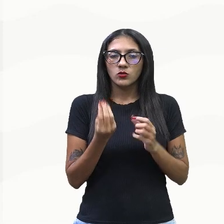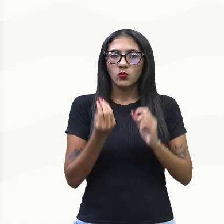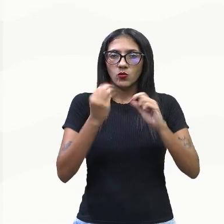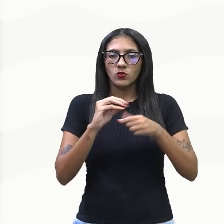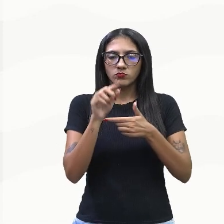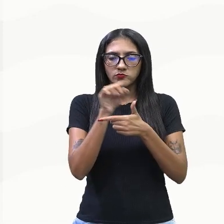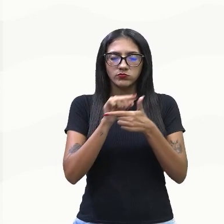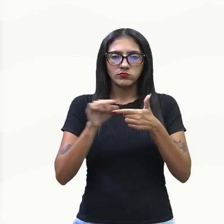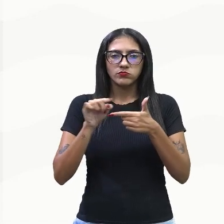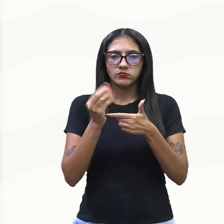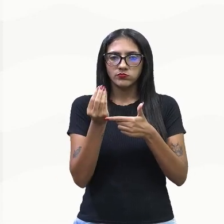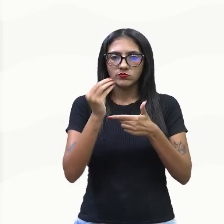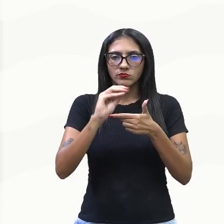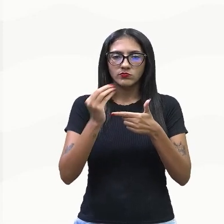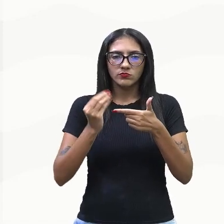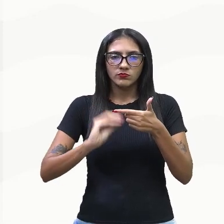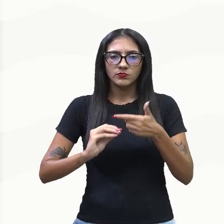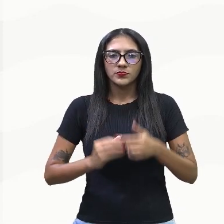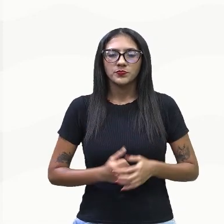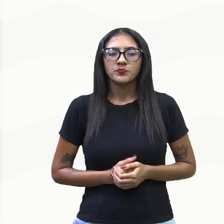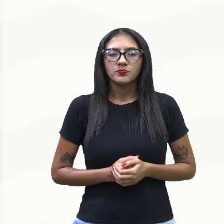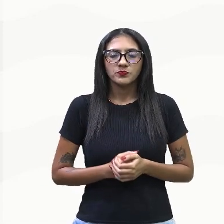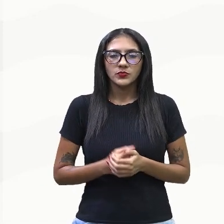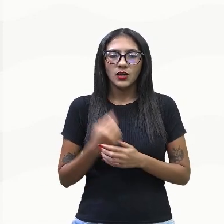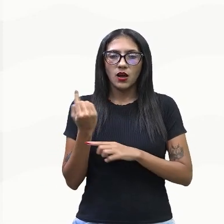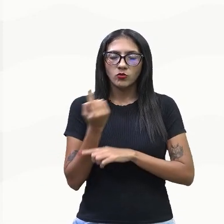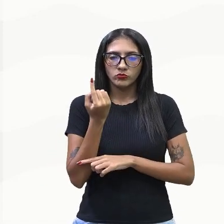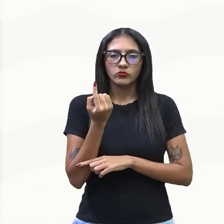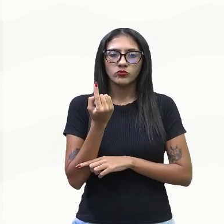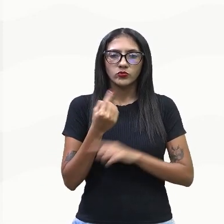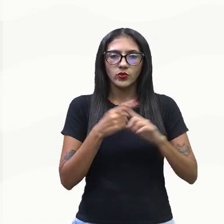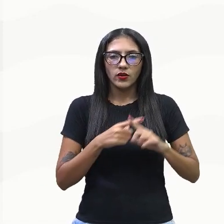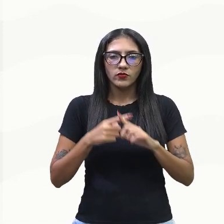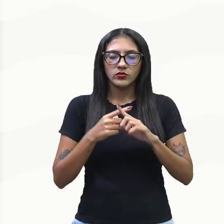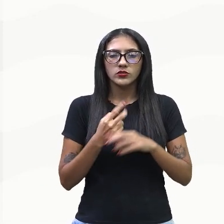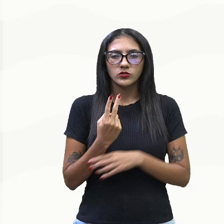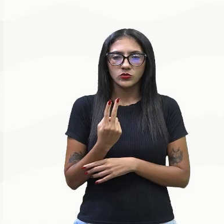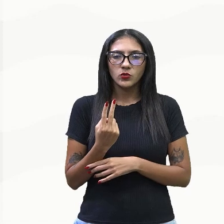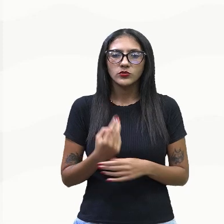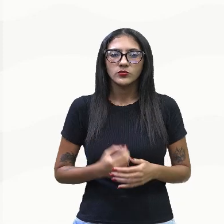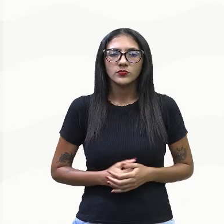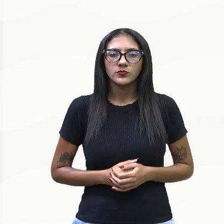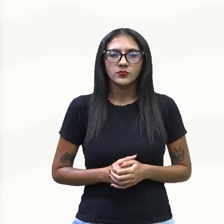Então, veja, a altura vezes a altura dá